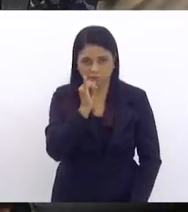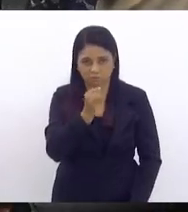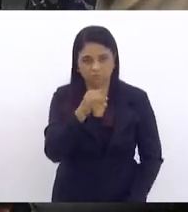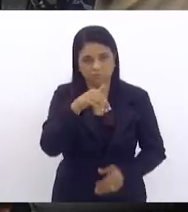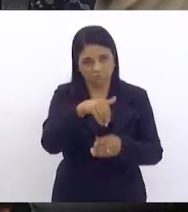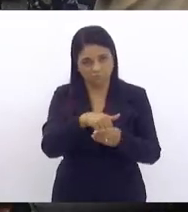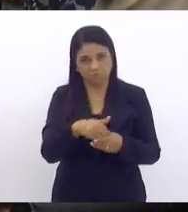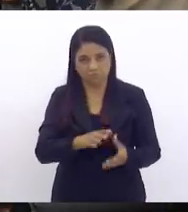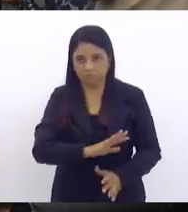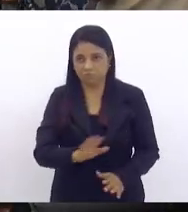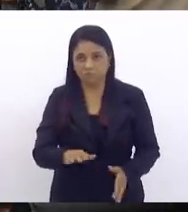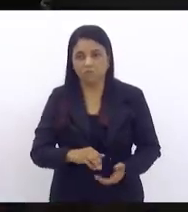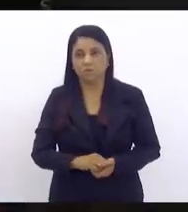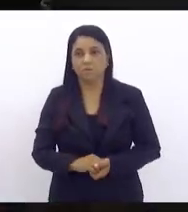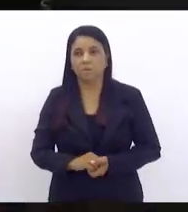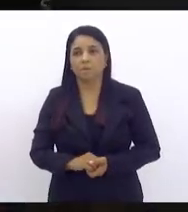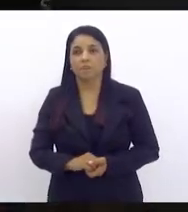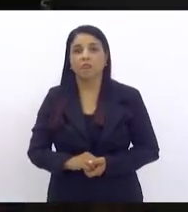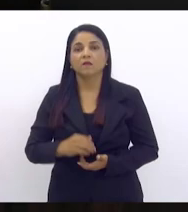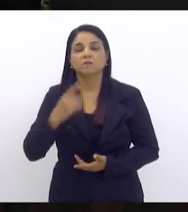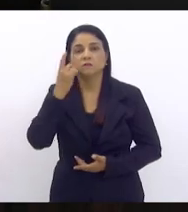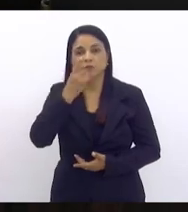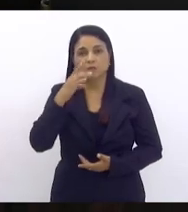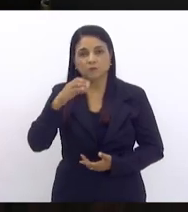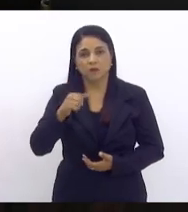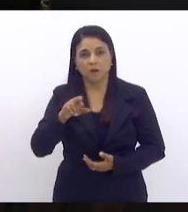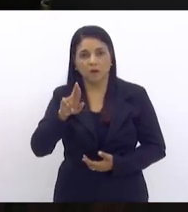É uma coisa conceitual. Deputado Carlos Mink.